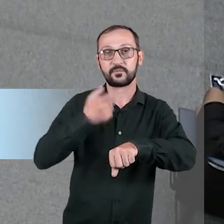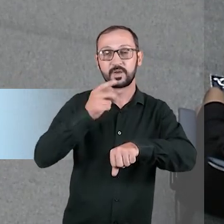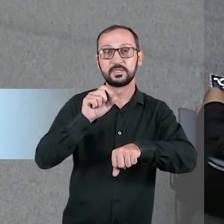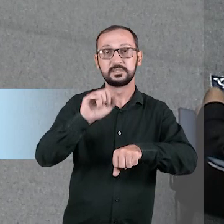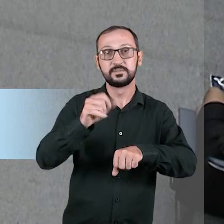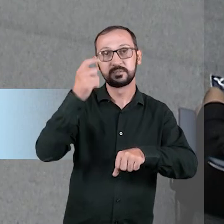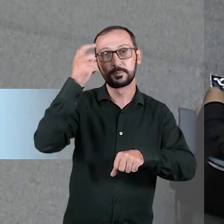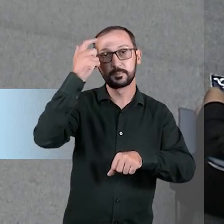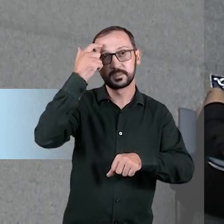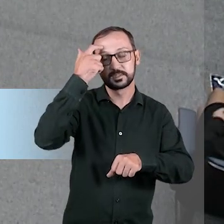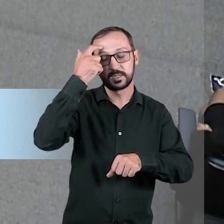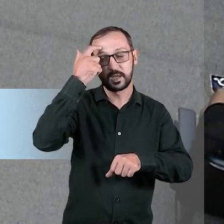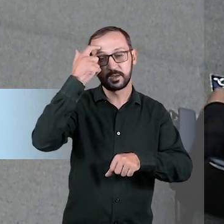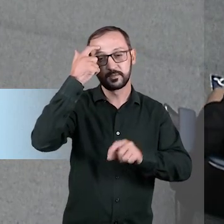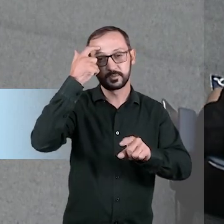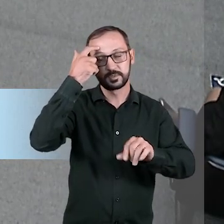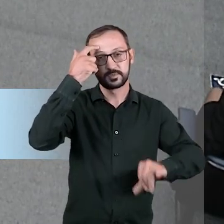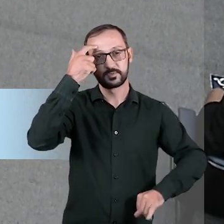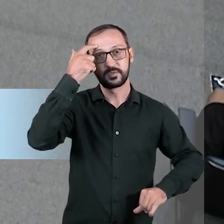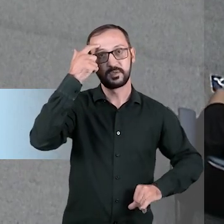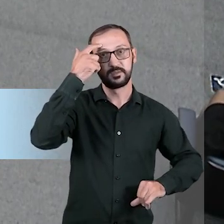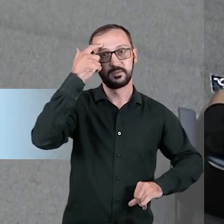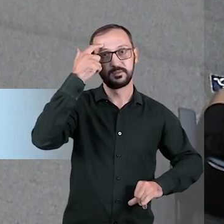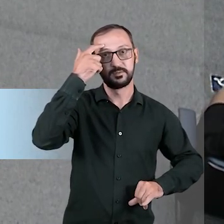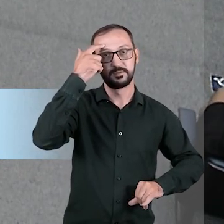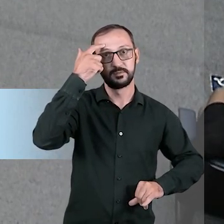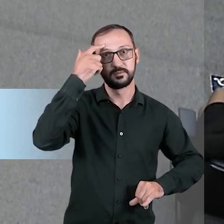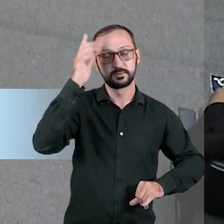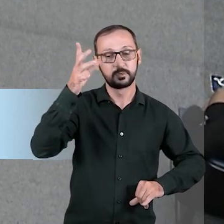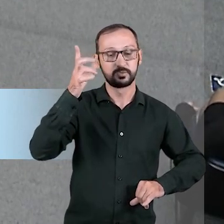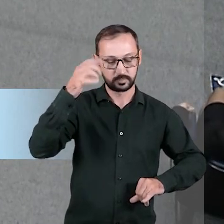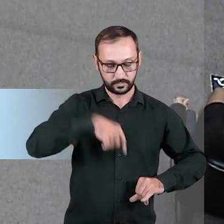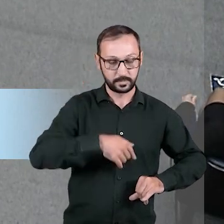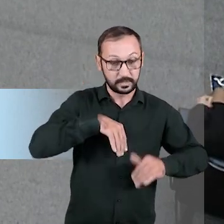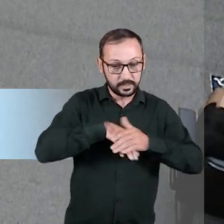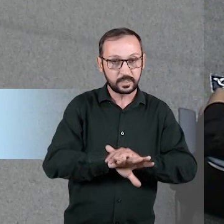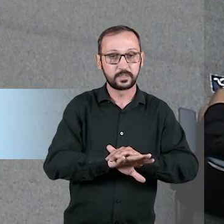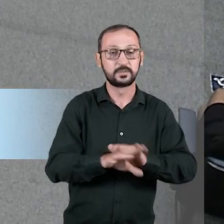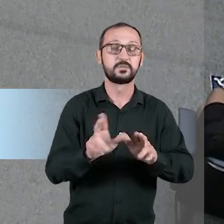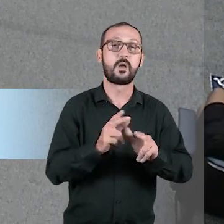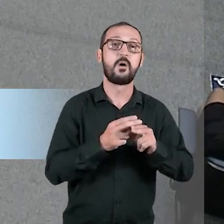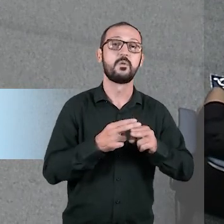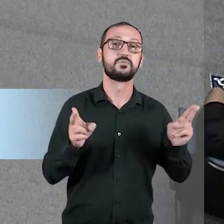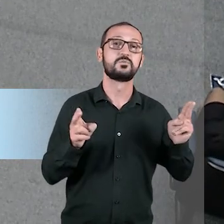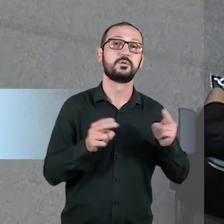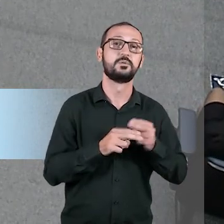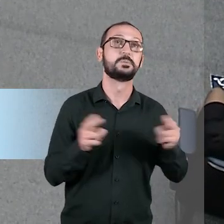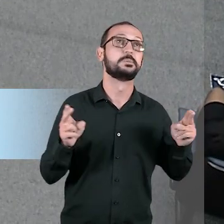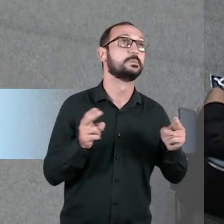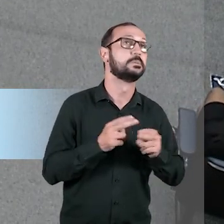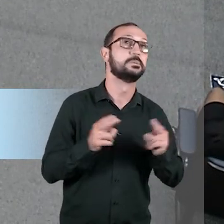você fala que se você voltar a pensar nela, você vai sofrer? Sim. Então o sofrimento está aí dentro. Ele só está